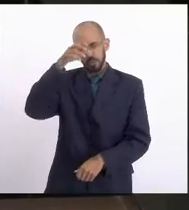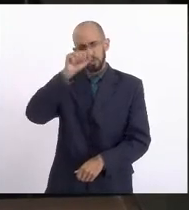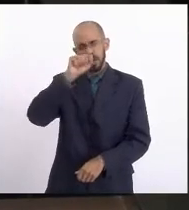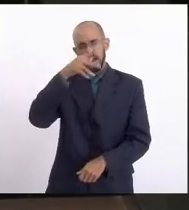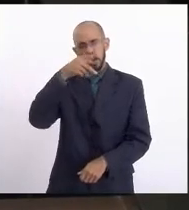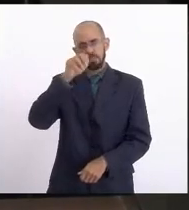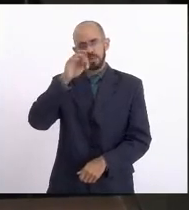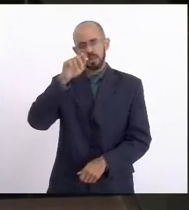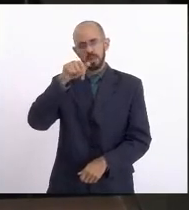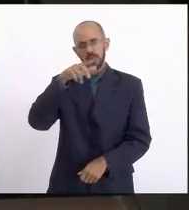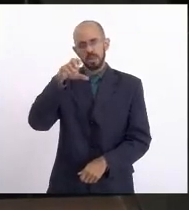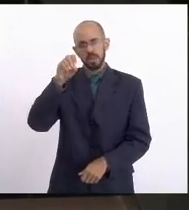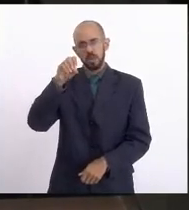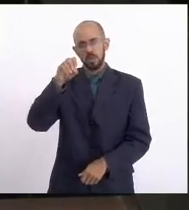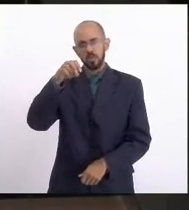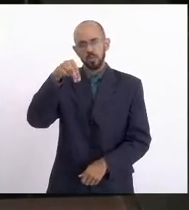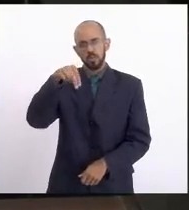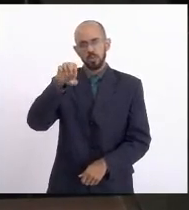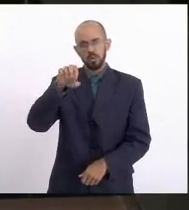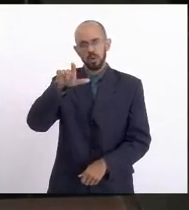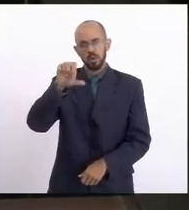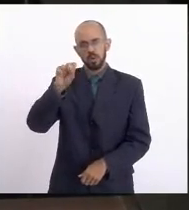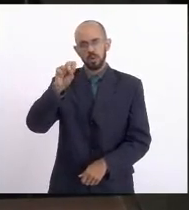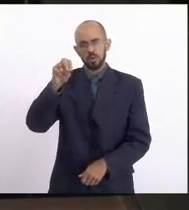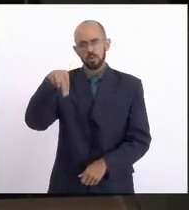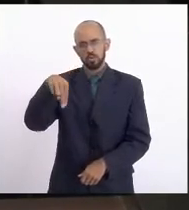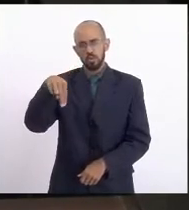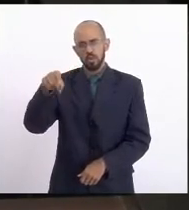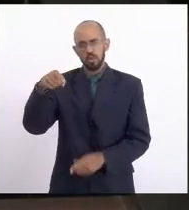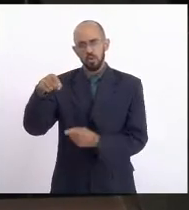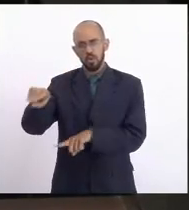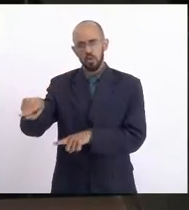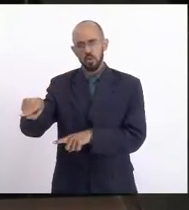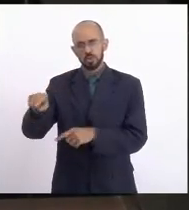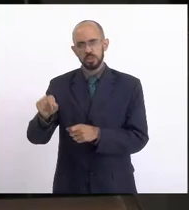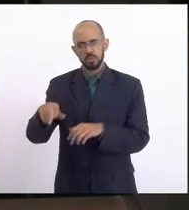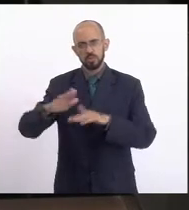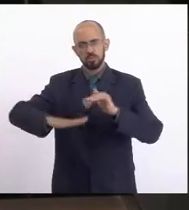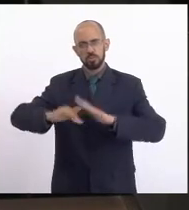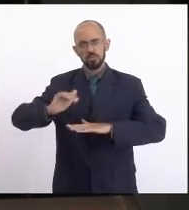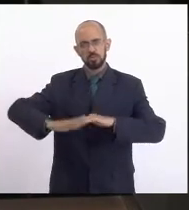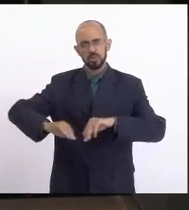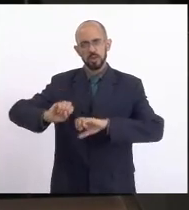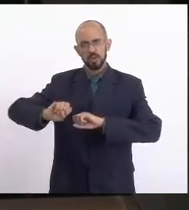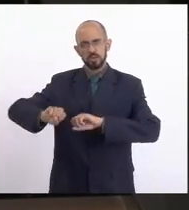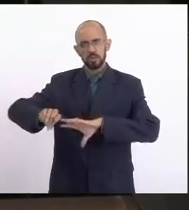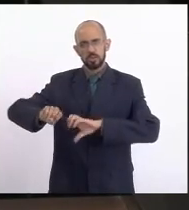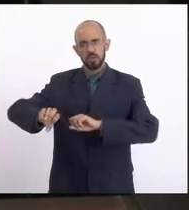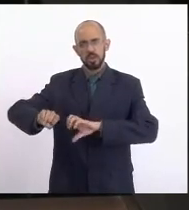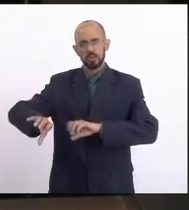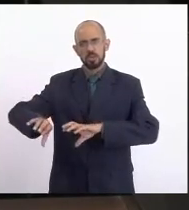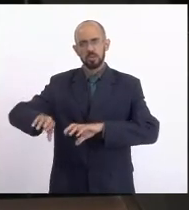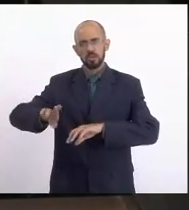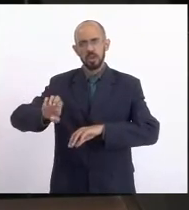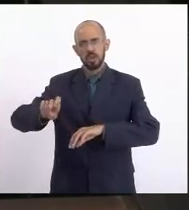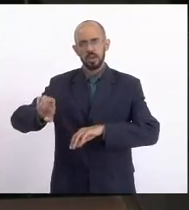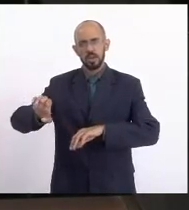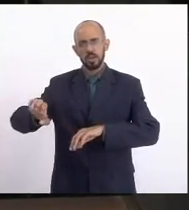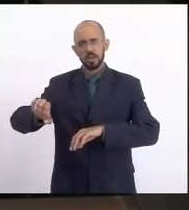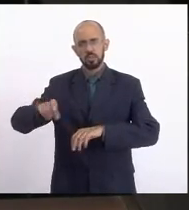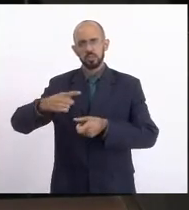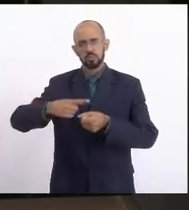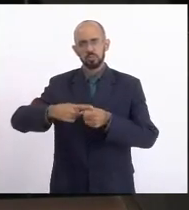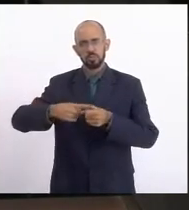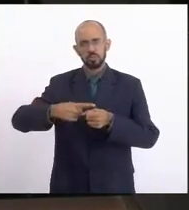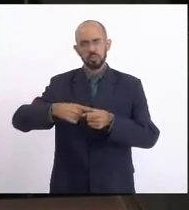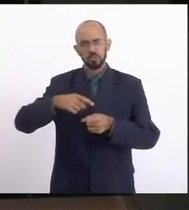Gonçalo, contra os profissionais da educação da rede municipal daquele importante município do